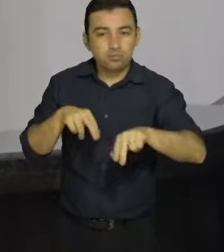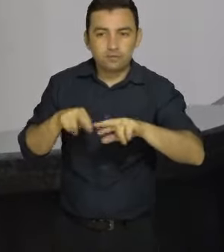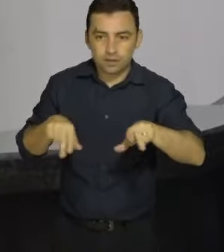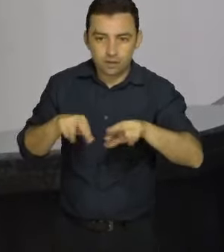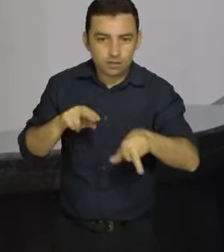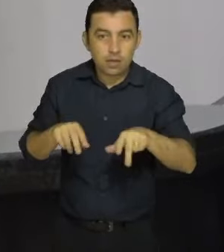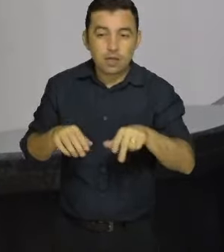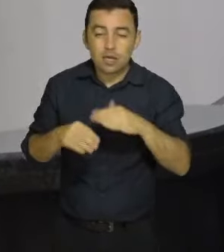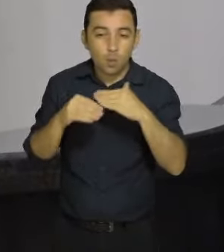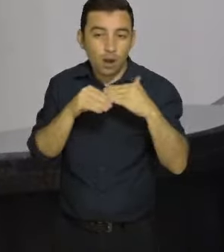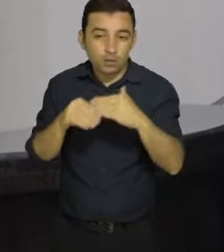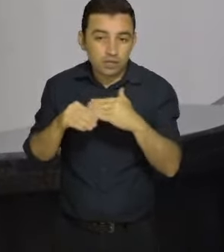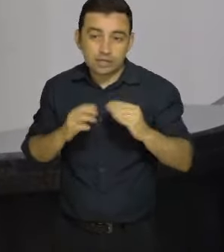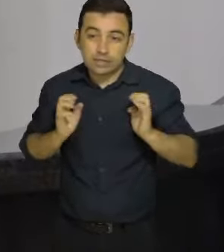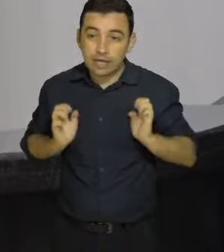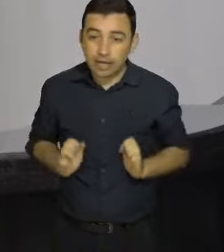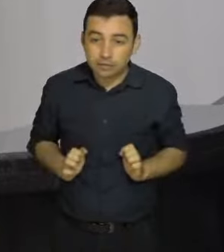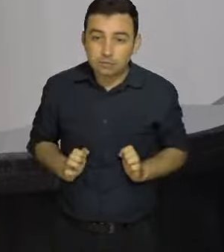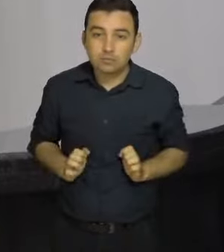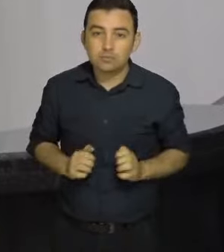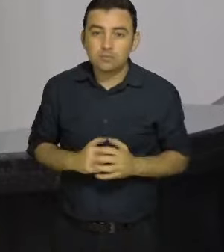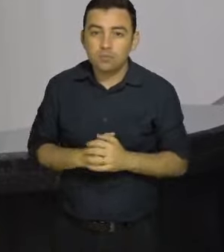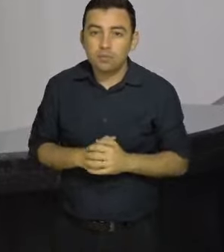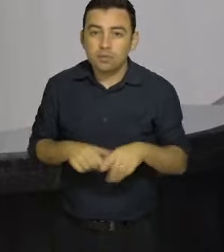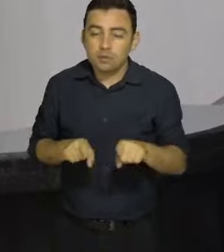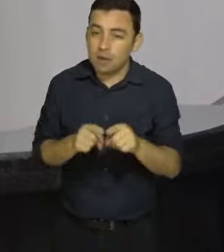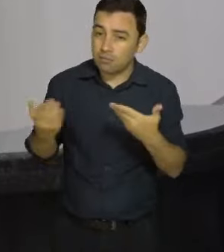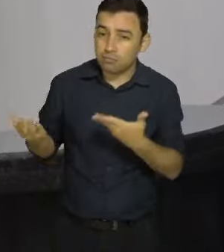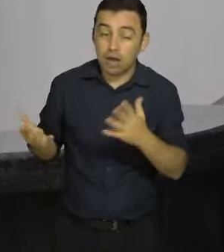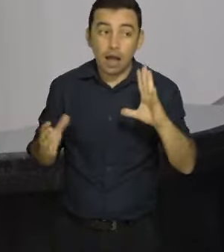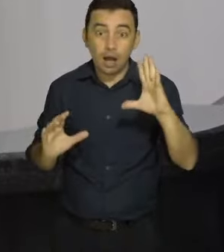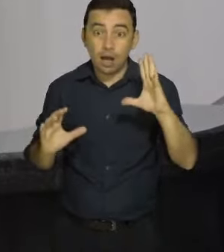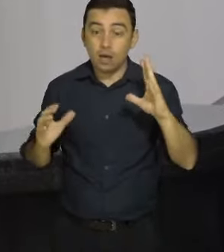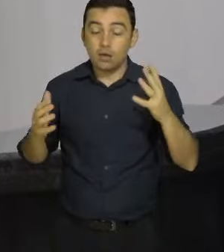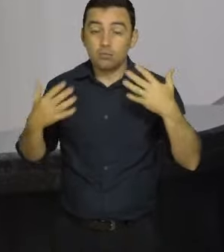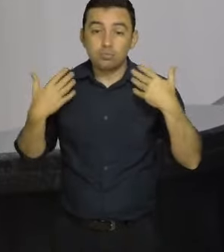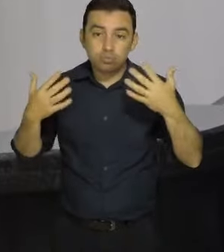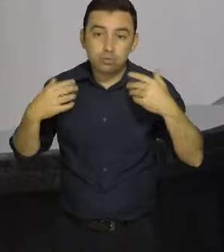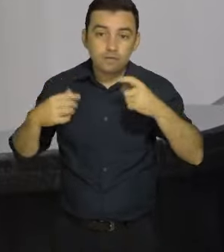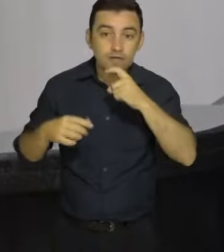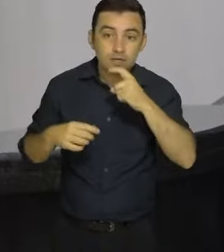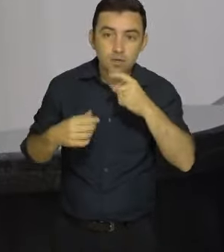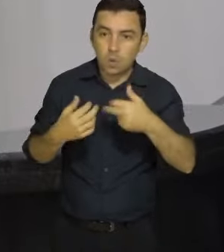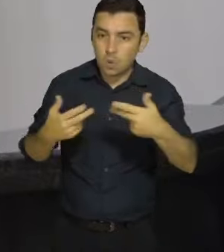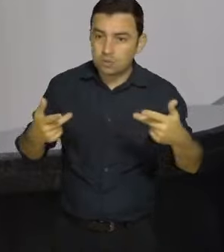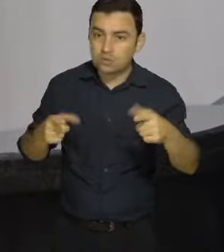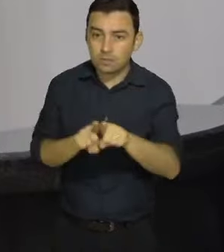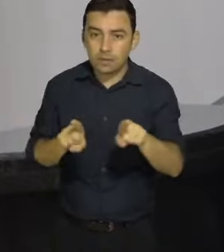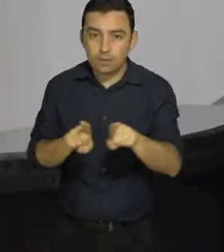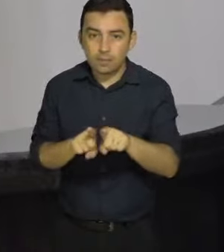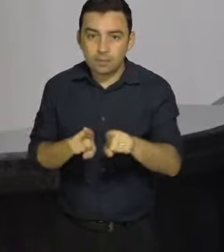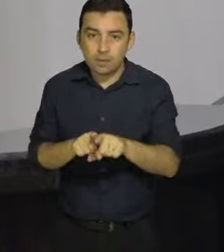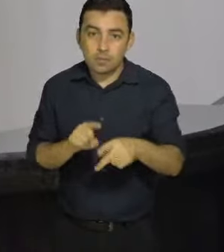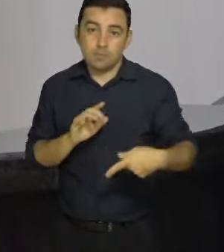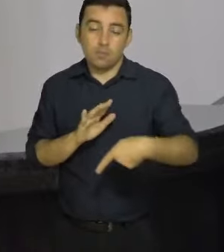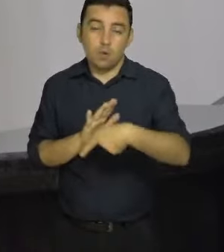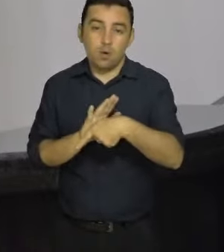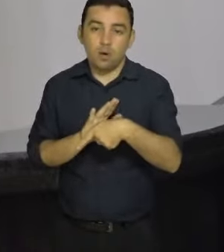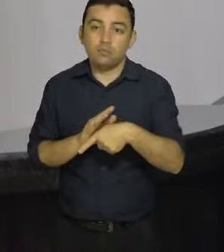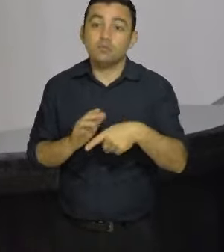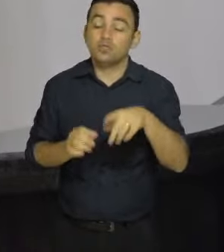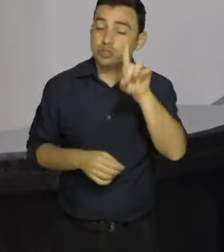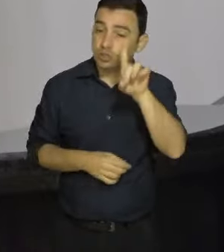da igualdade étnico-racial, a crise climática, dentre outras interseções no campo abrangente dos